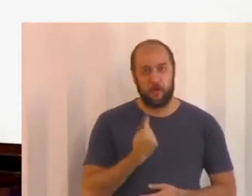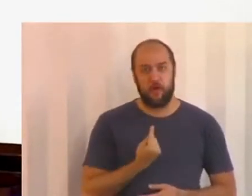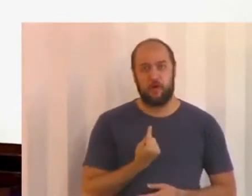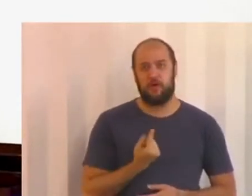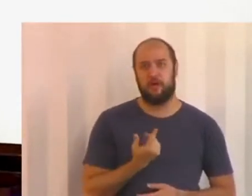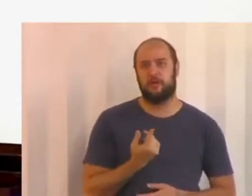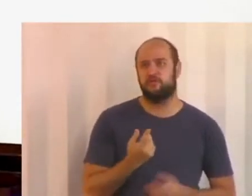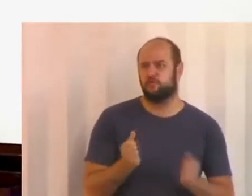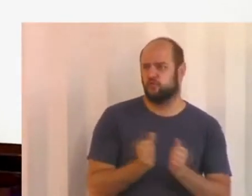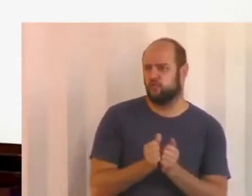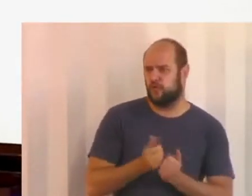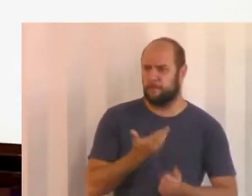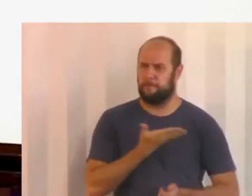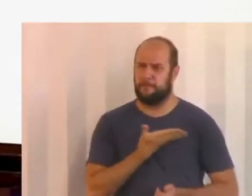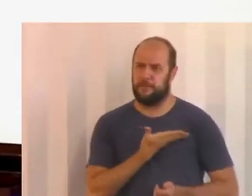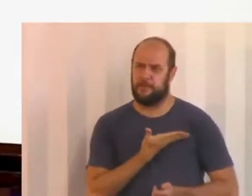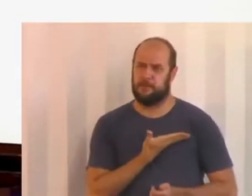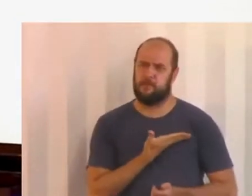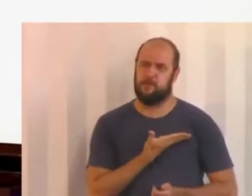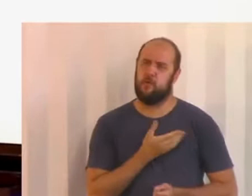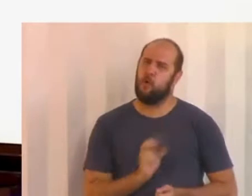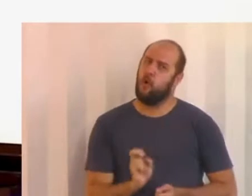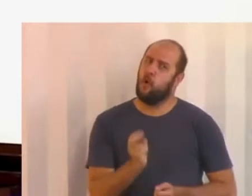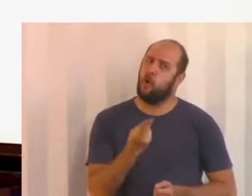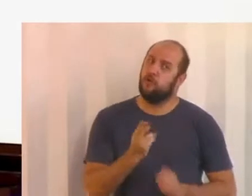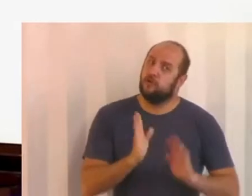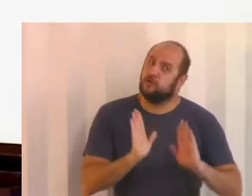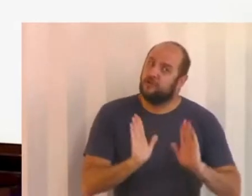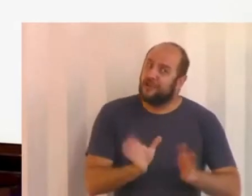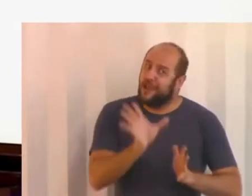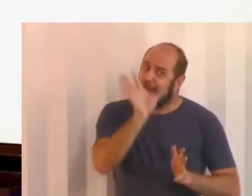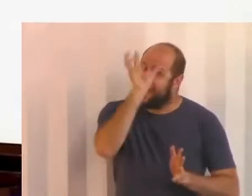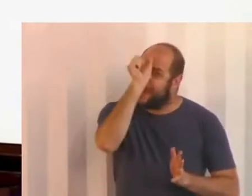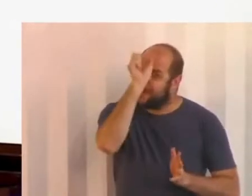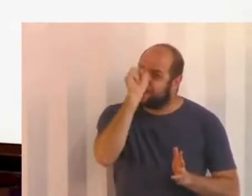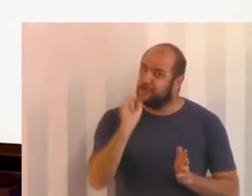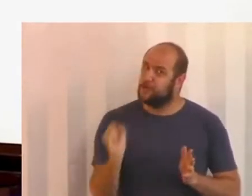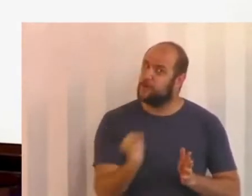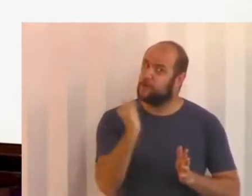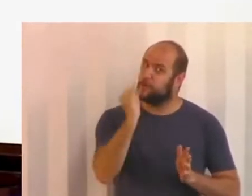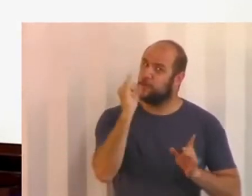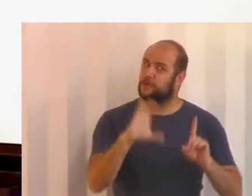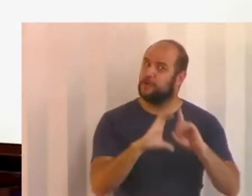conta dos seus colegas, ou porque você já aprendeu a importância do culto?